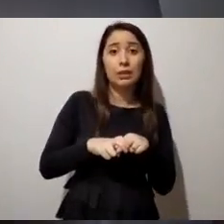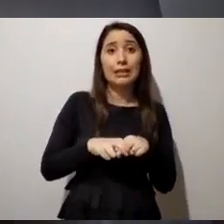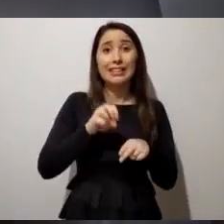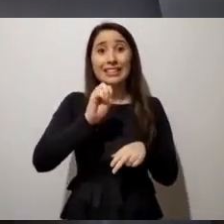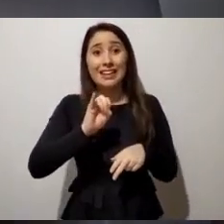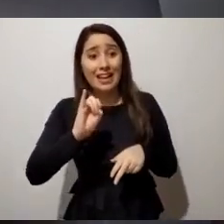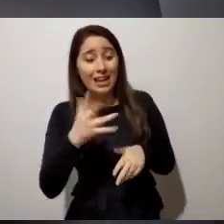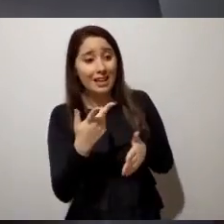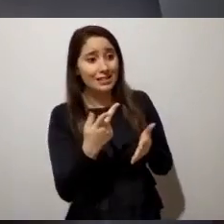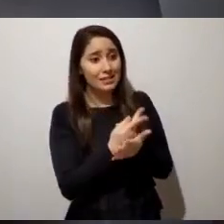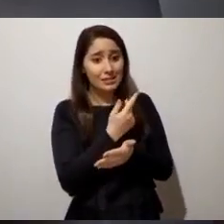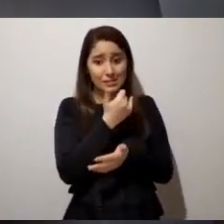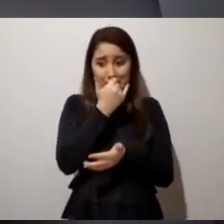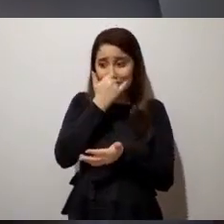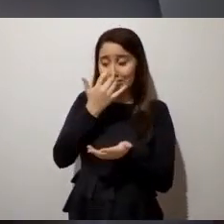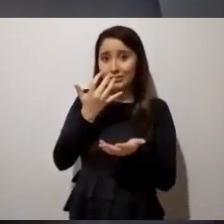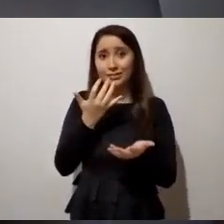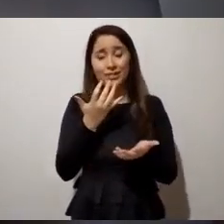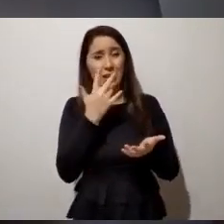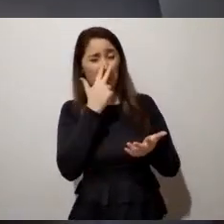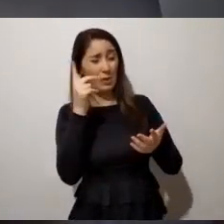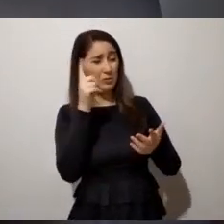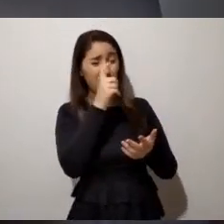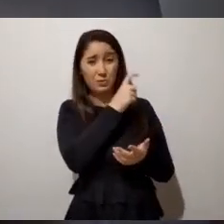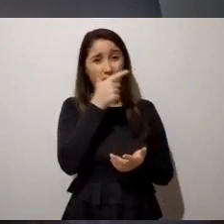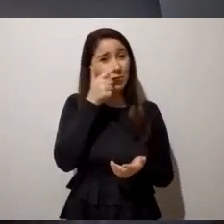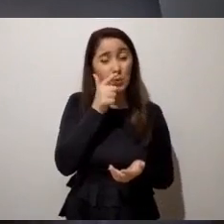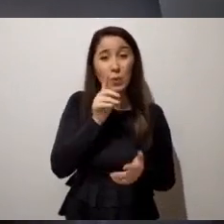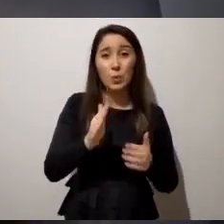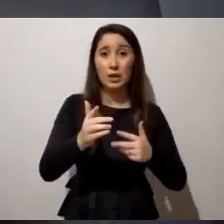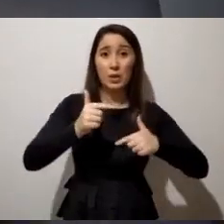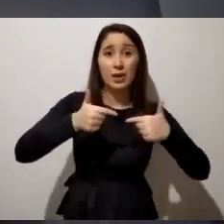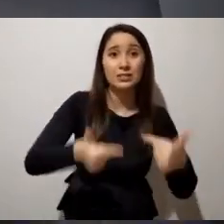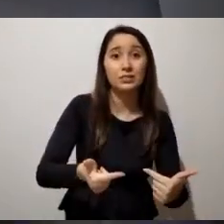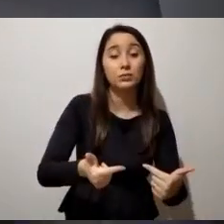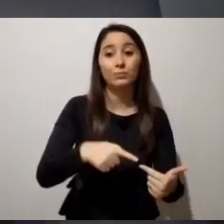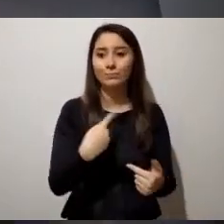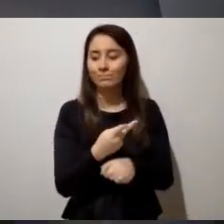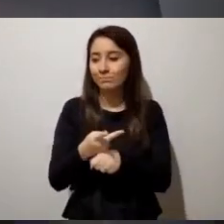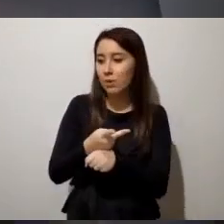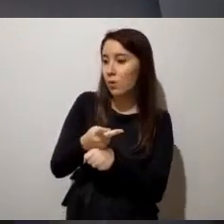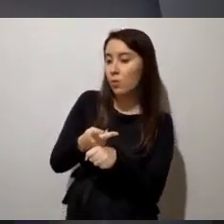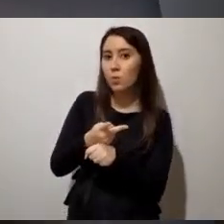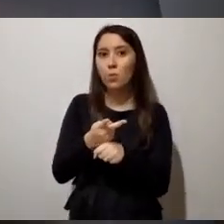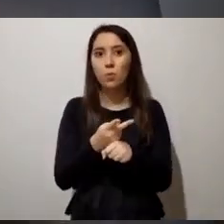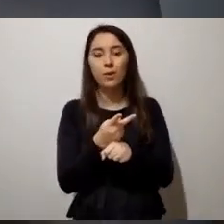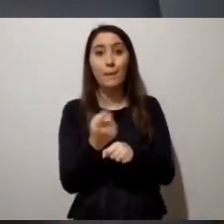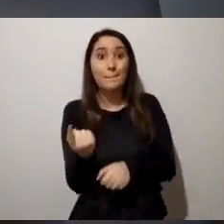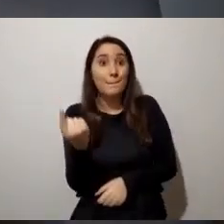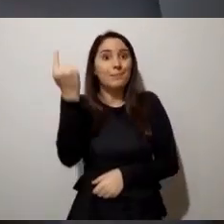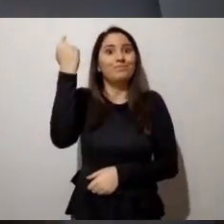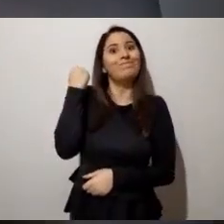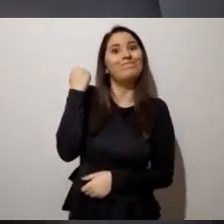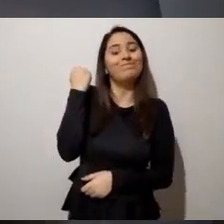alguma coisa com a qual nós temos dificuldade de lidar, nós sempre procuramos encontrar um motivo no nosso passado, do